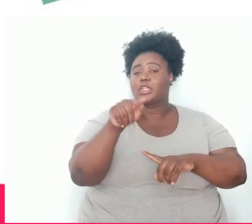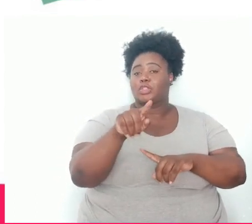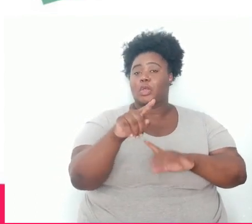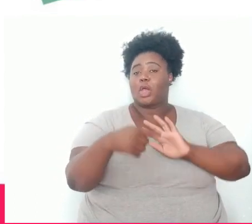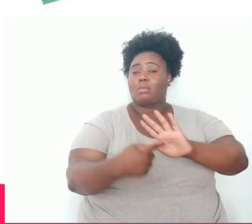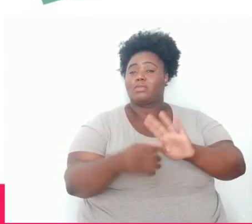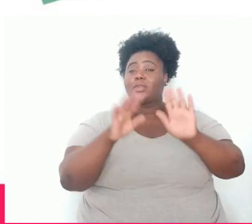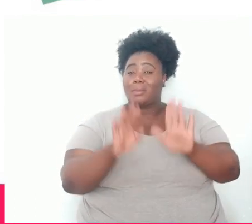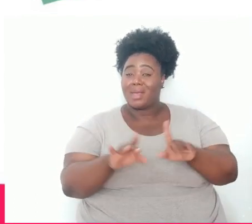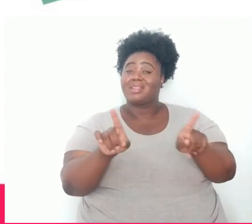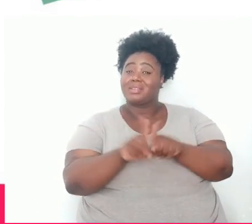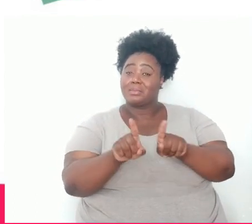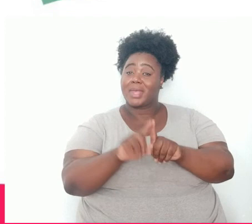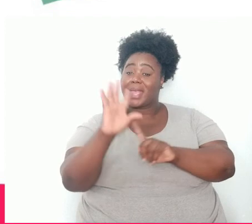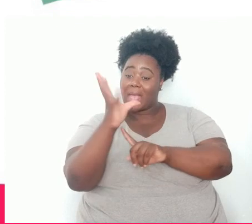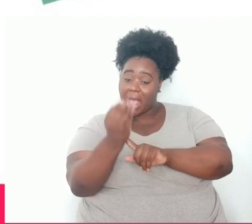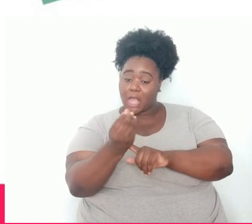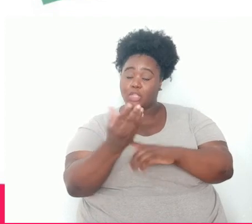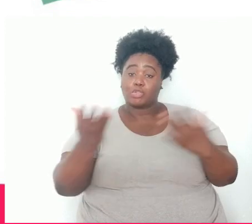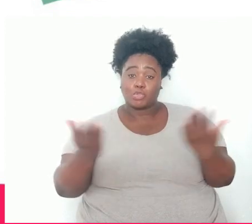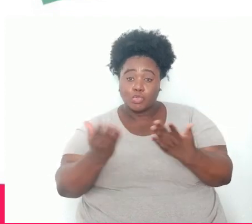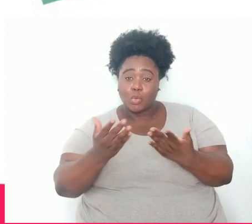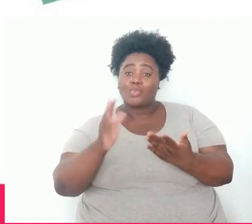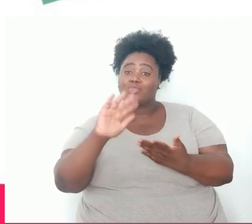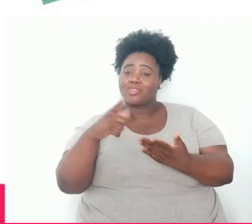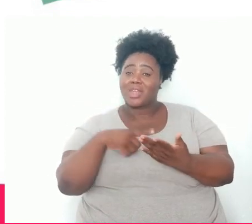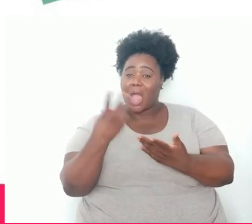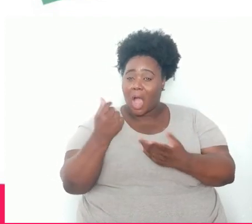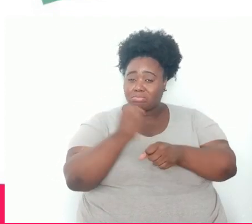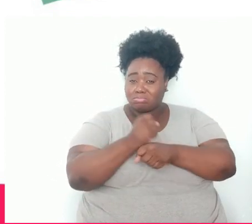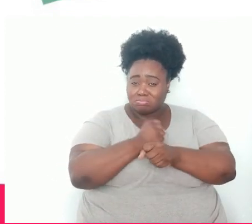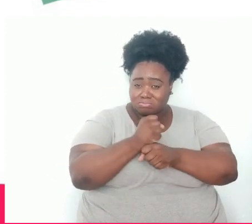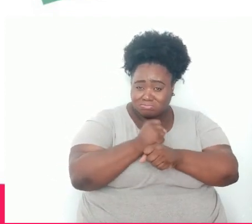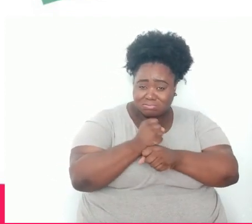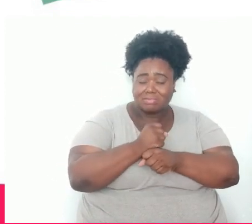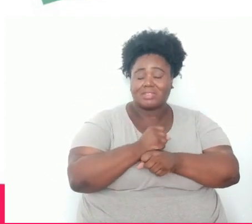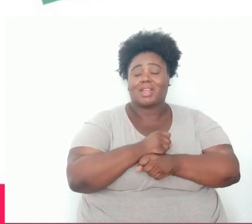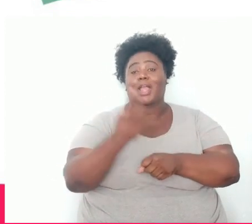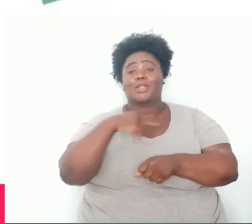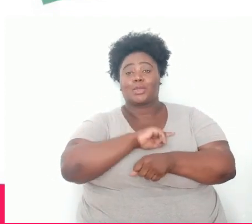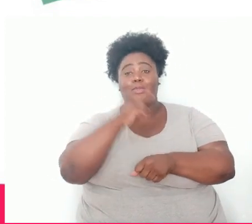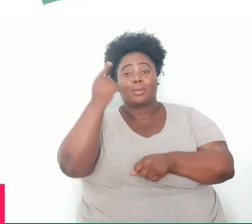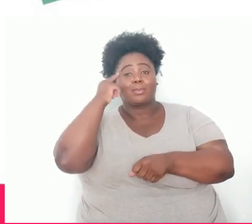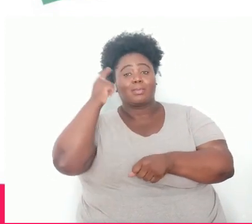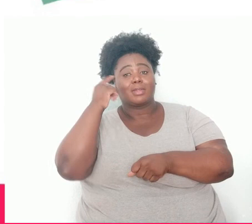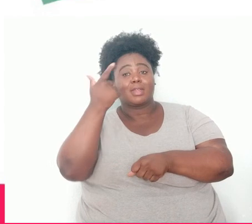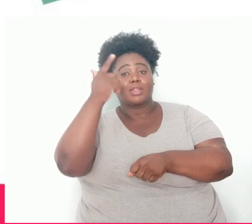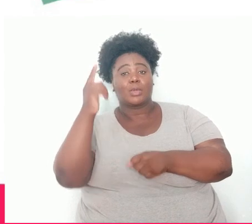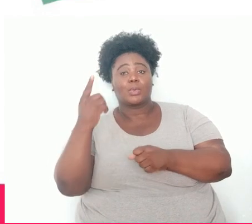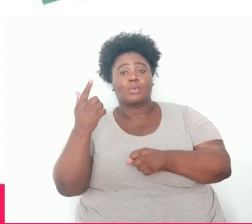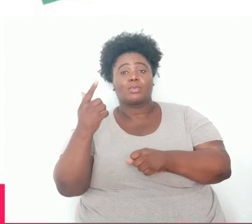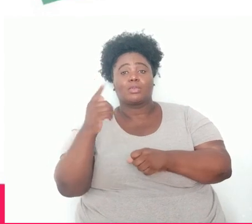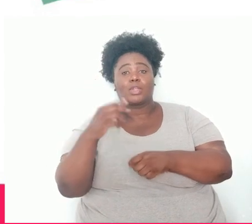a performance, mas eu vejo a própria arte contemporânea, que já tem muitos anos, né? A gente já tem que pensar outros